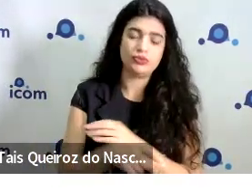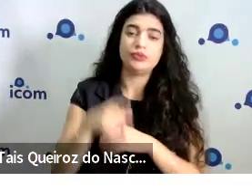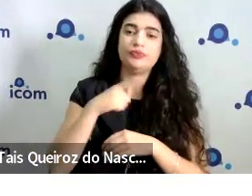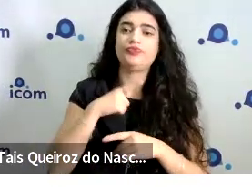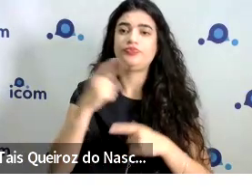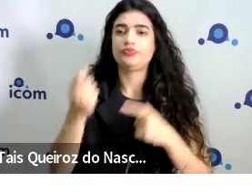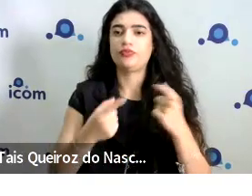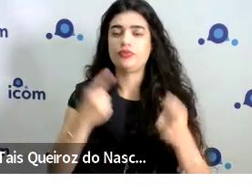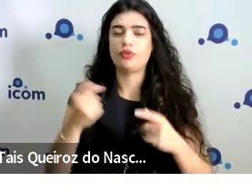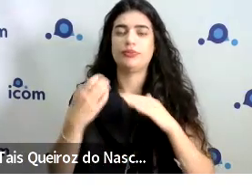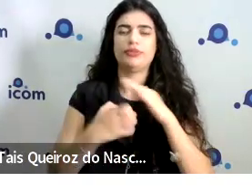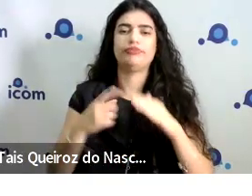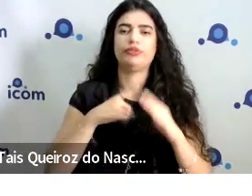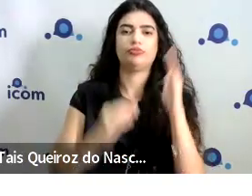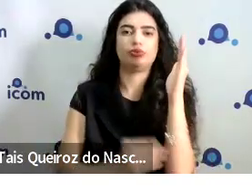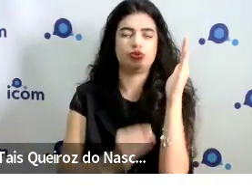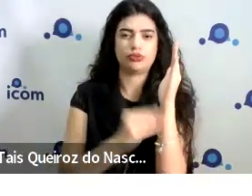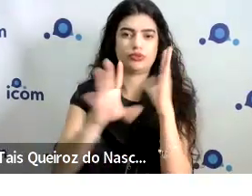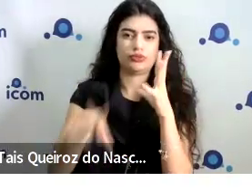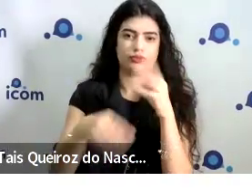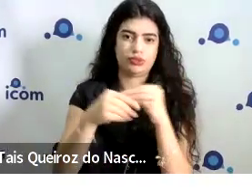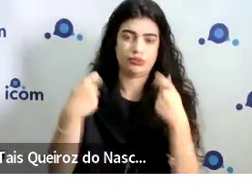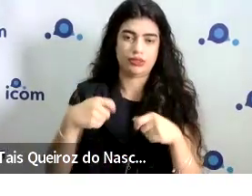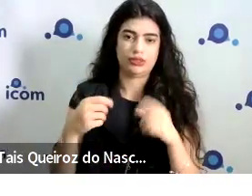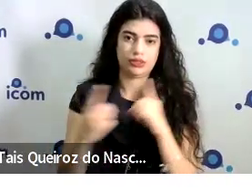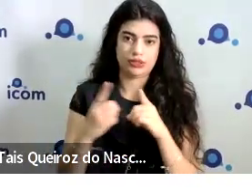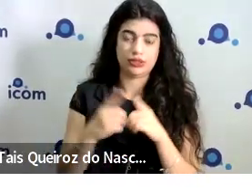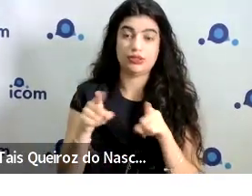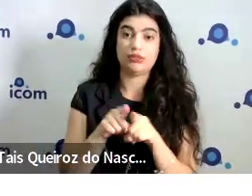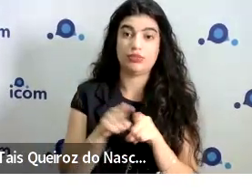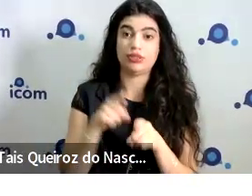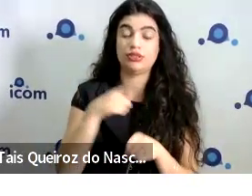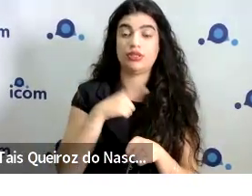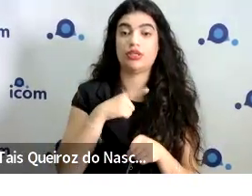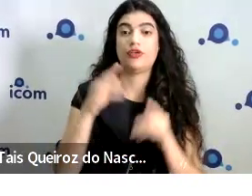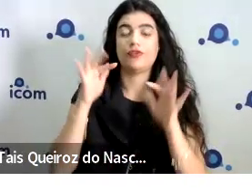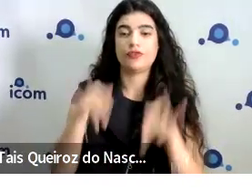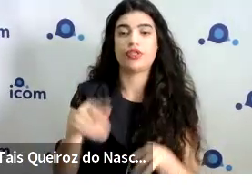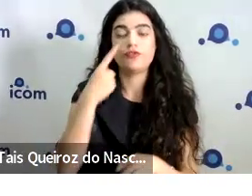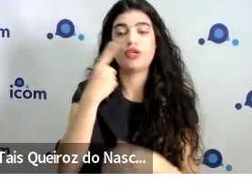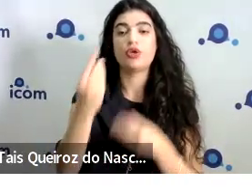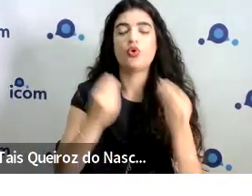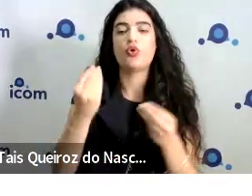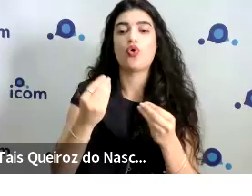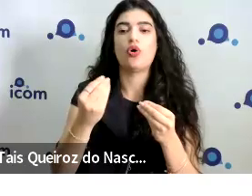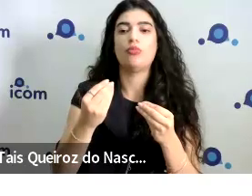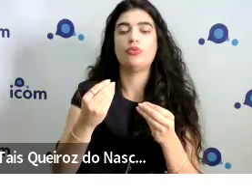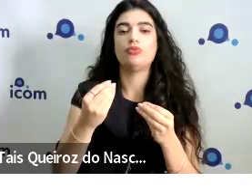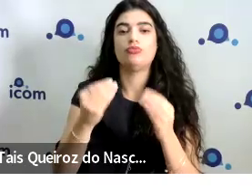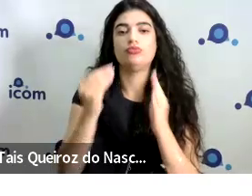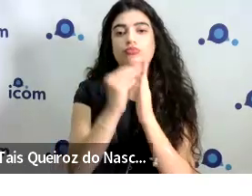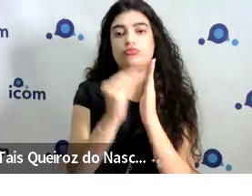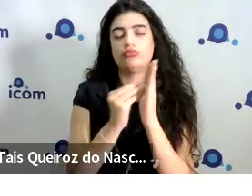algumas burocracias adicionais para serem atendidas, e também os desvios de finalidade da arrecadação. Então, tudo isso daqui